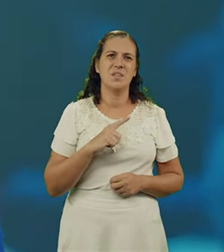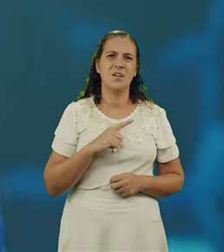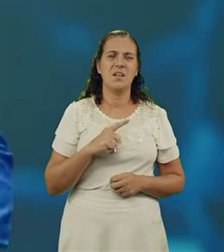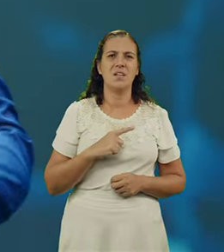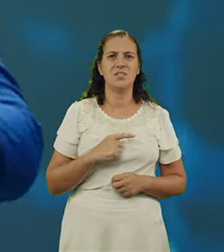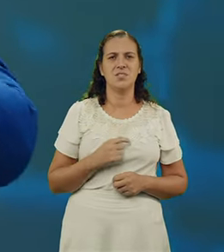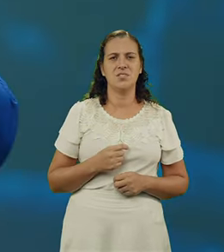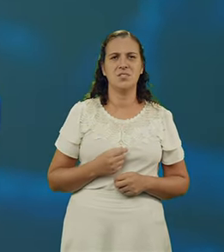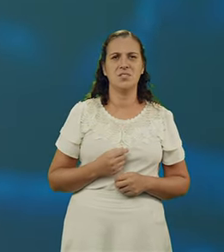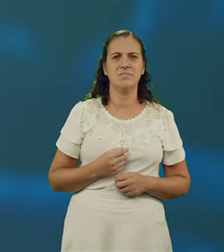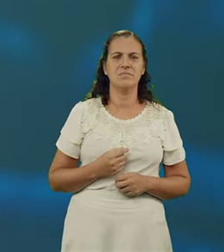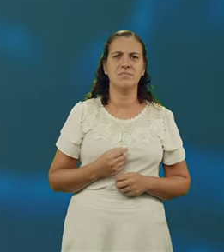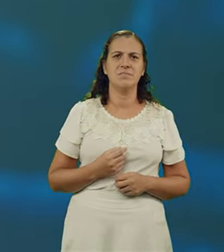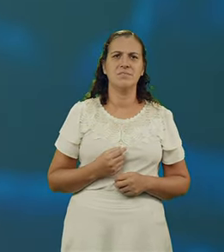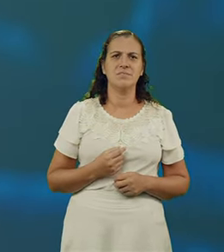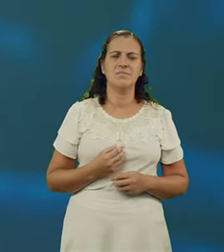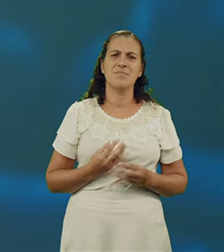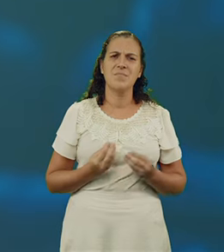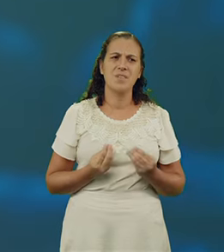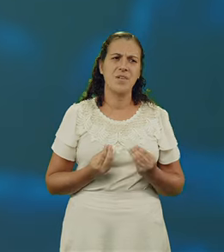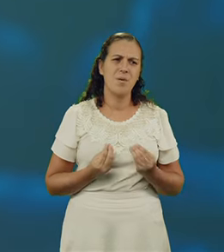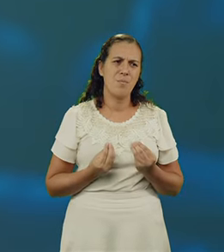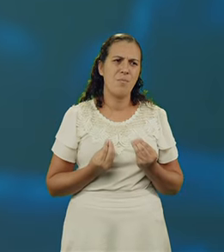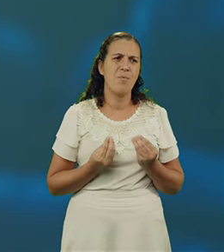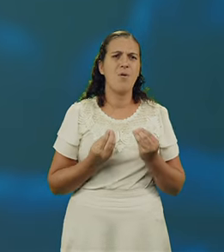agora. É um momento de adoração.